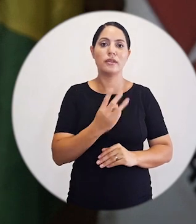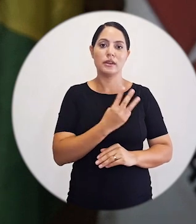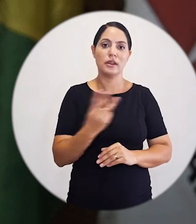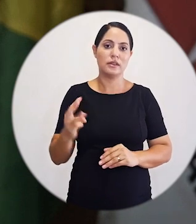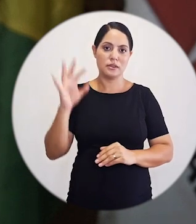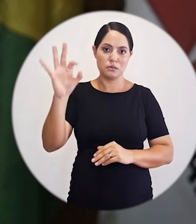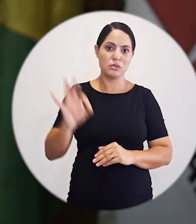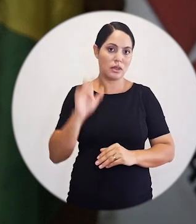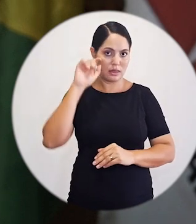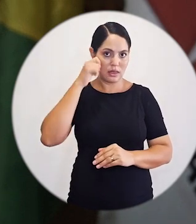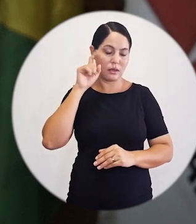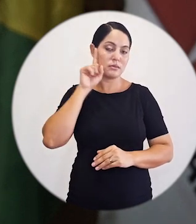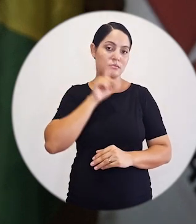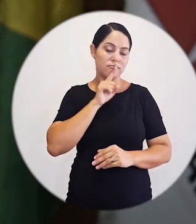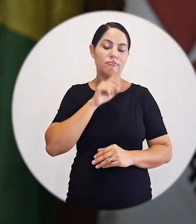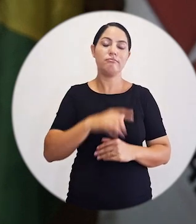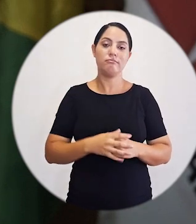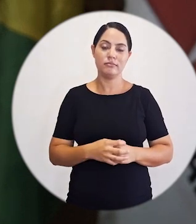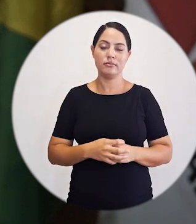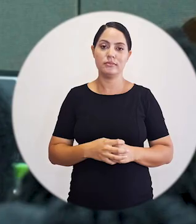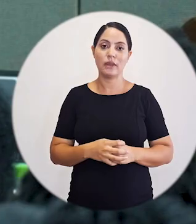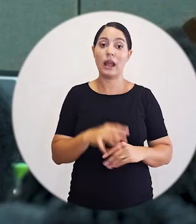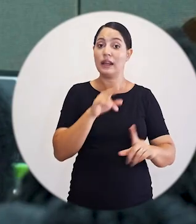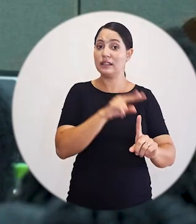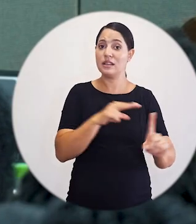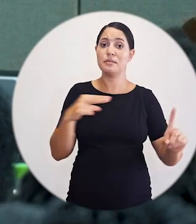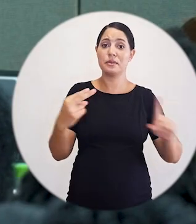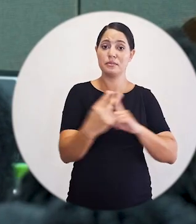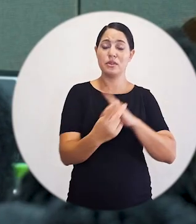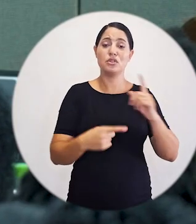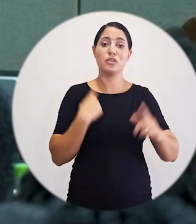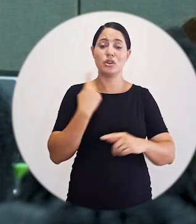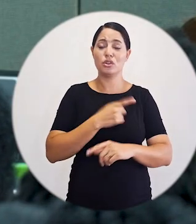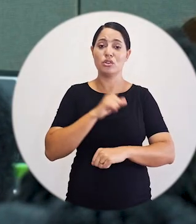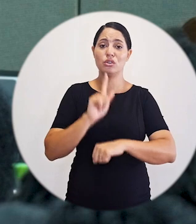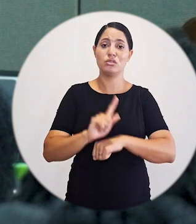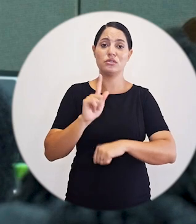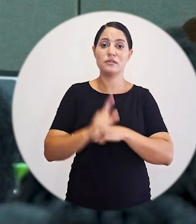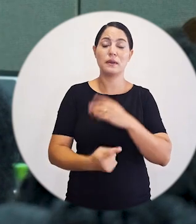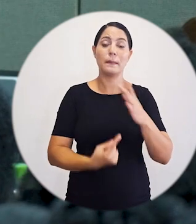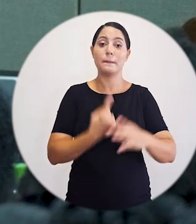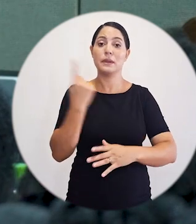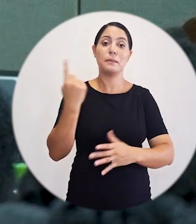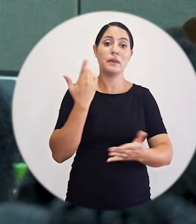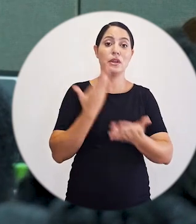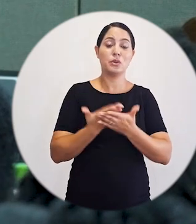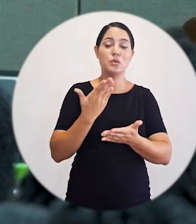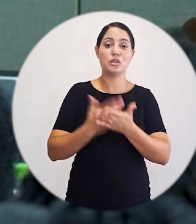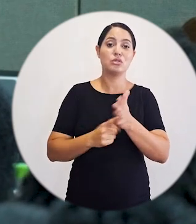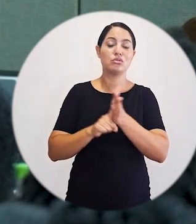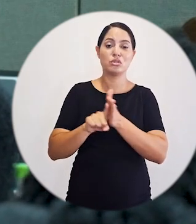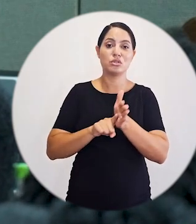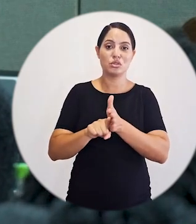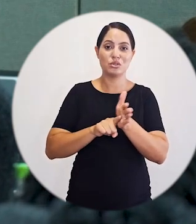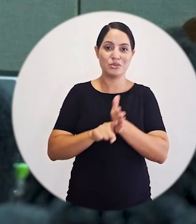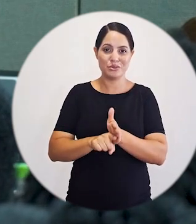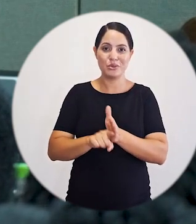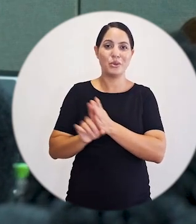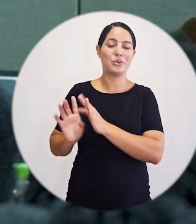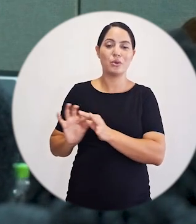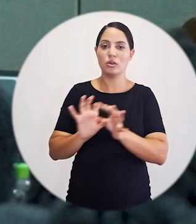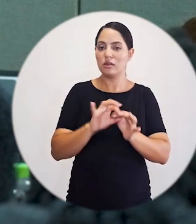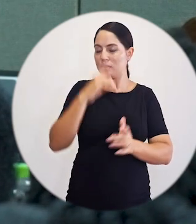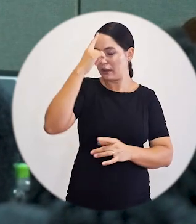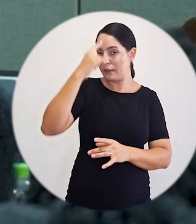é composta por pretos e pardos. Acompanhe. Foi com essa perspectiva que nossa gestão promoveu o primeiro estudo demográfico da